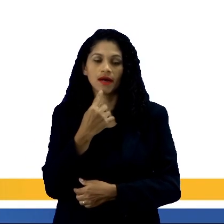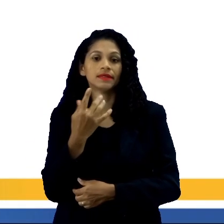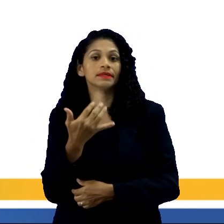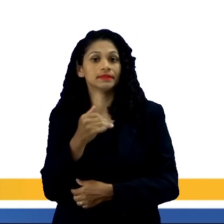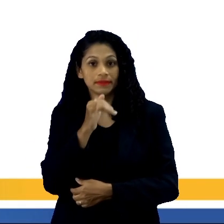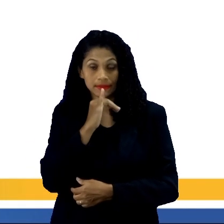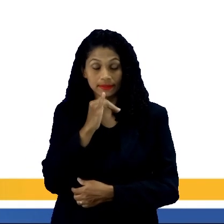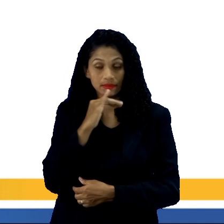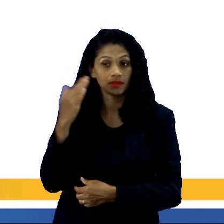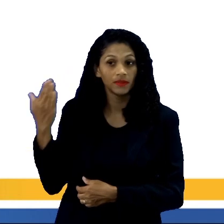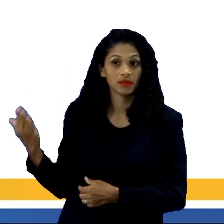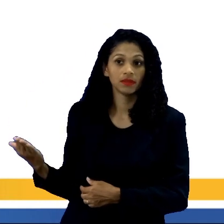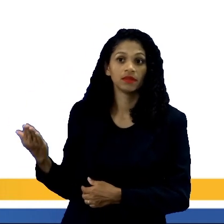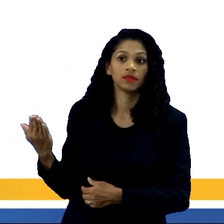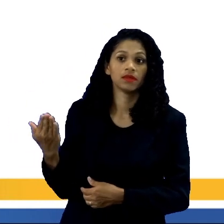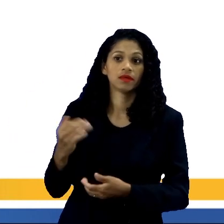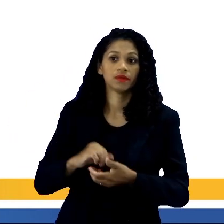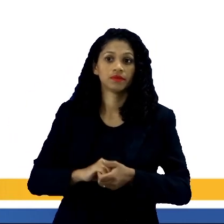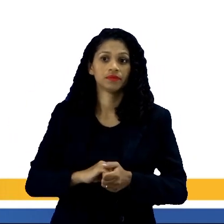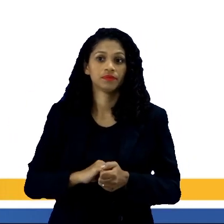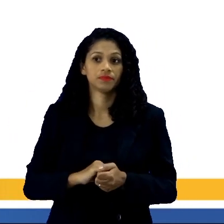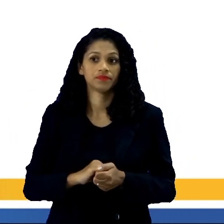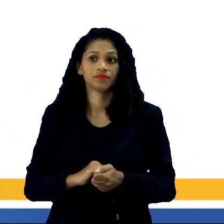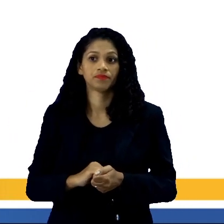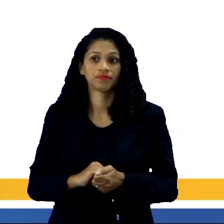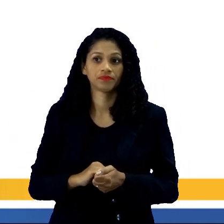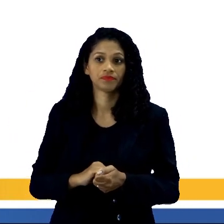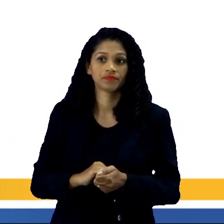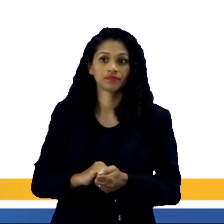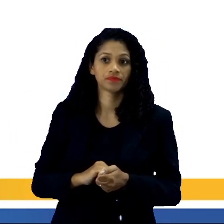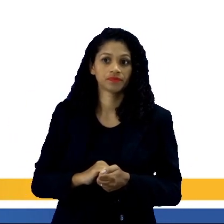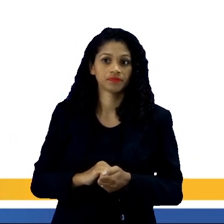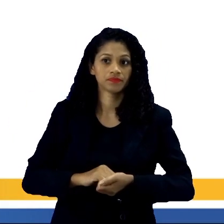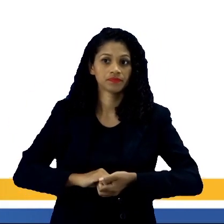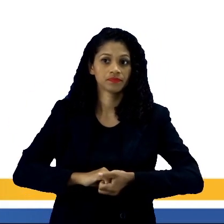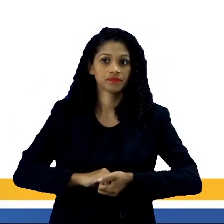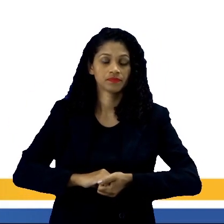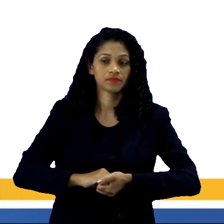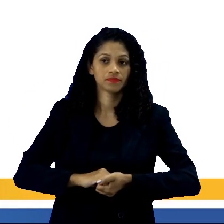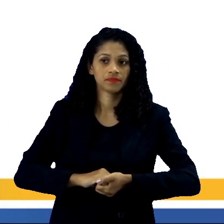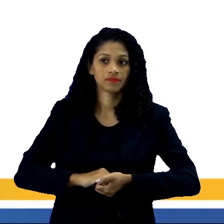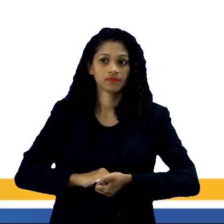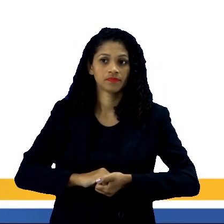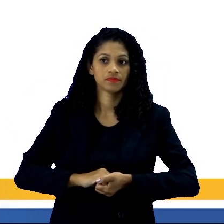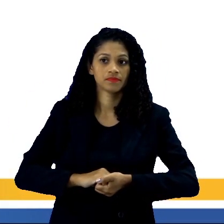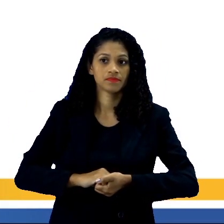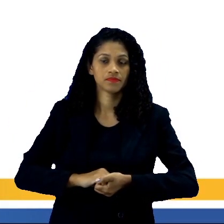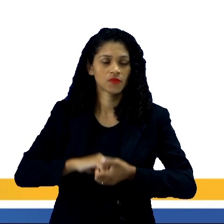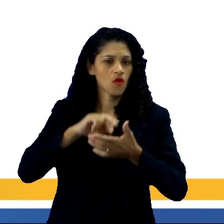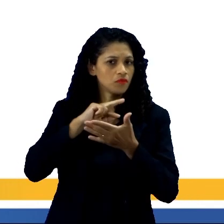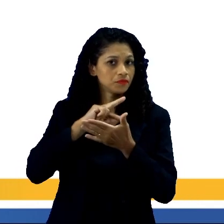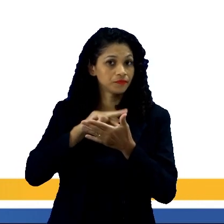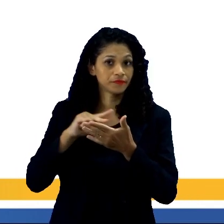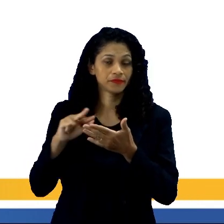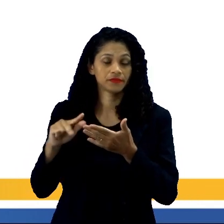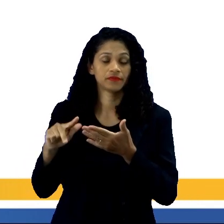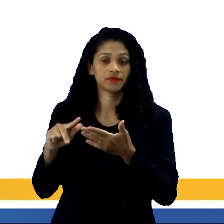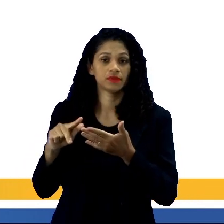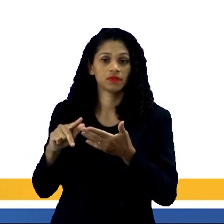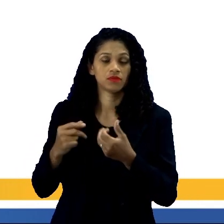karatê, kuduro, catira, capoeira, maracatu. Então, são diversas formas